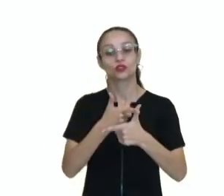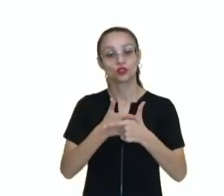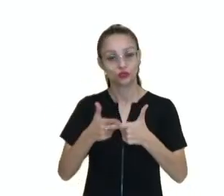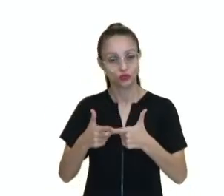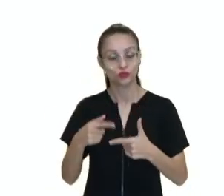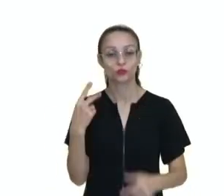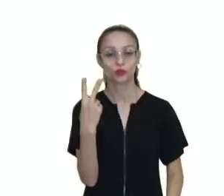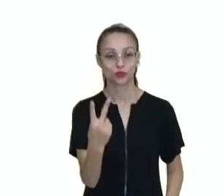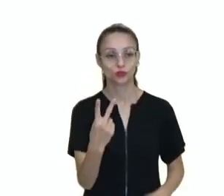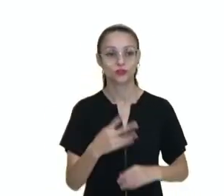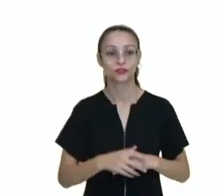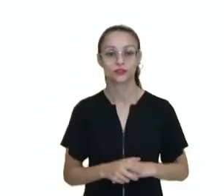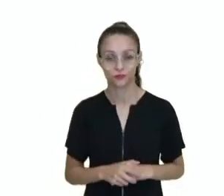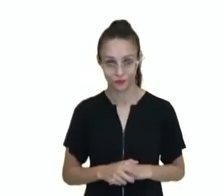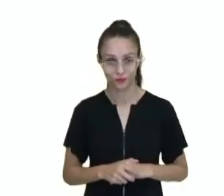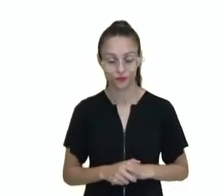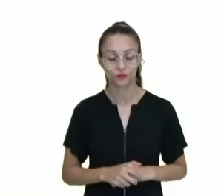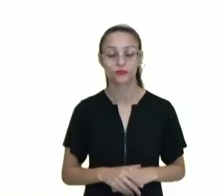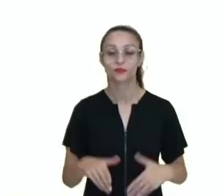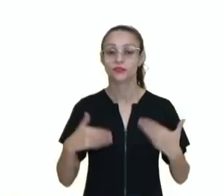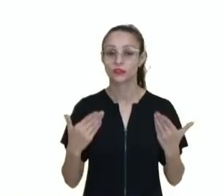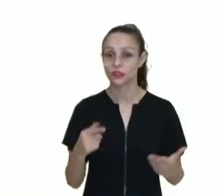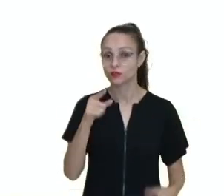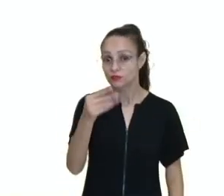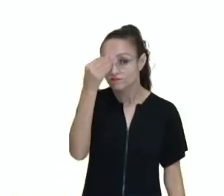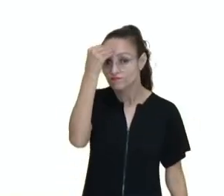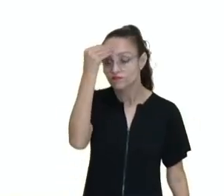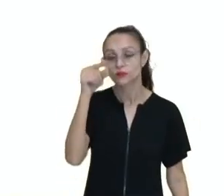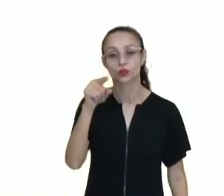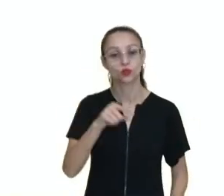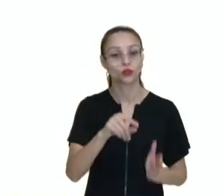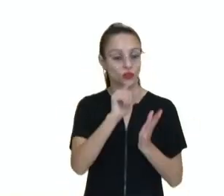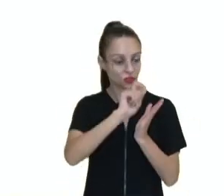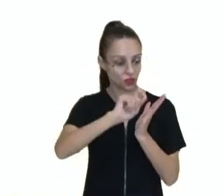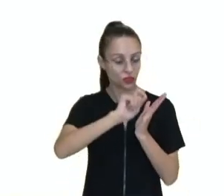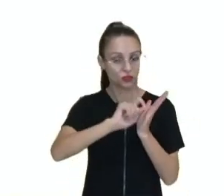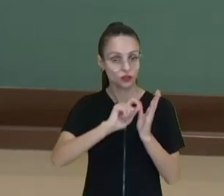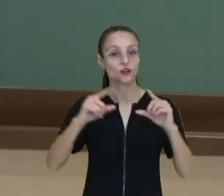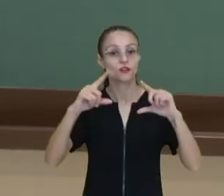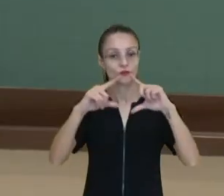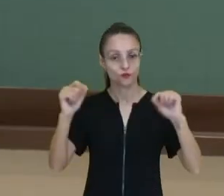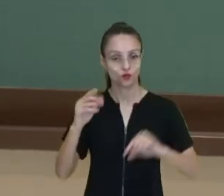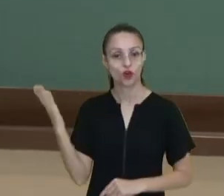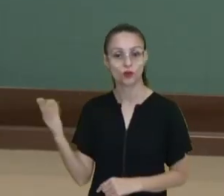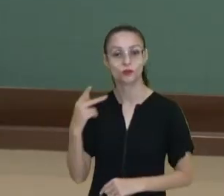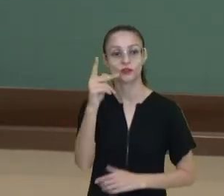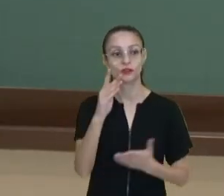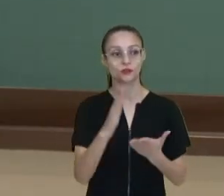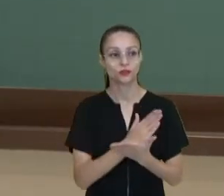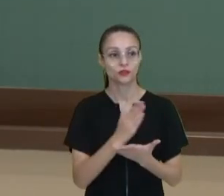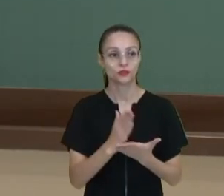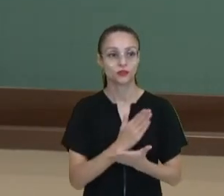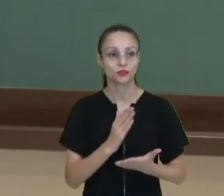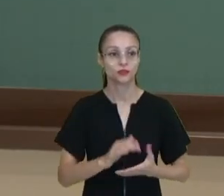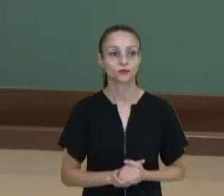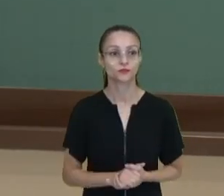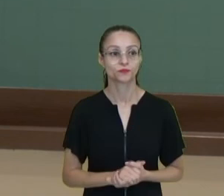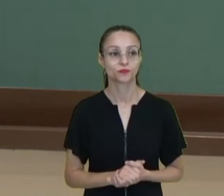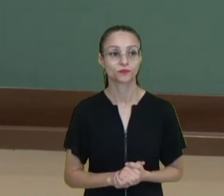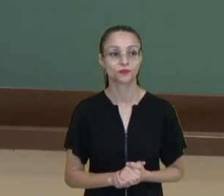dividido por 2 ok então grave Coloque a nossa tem essa fórmula aí no caderno de vocês